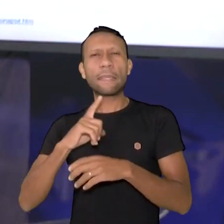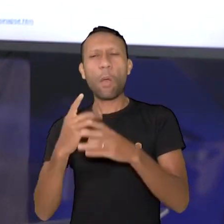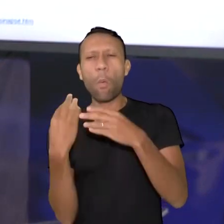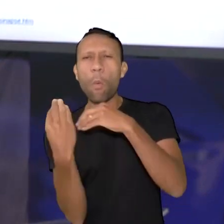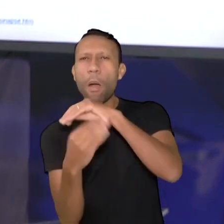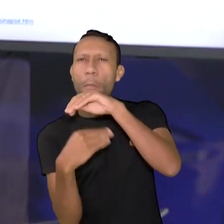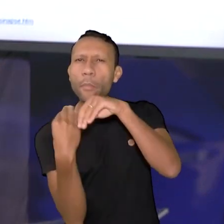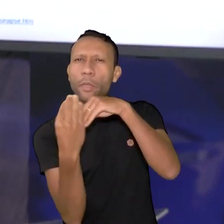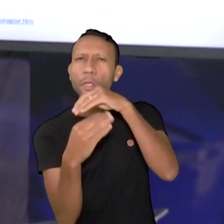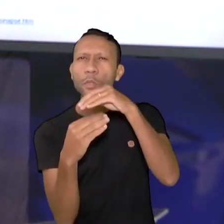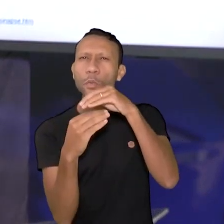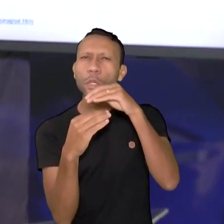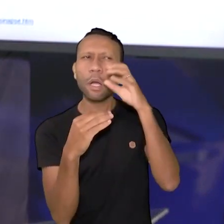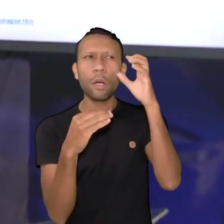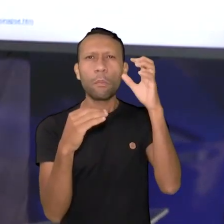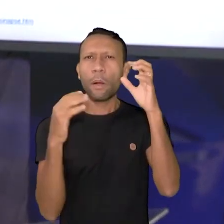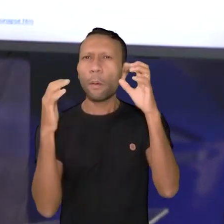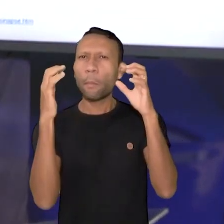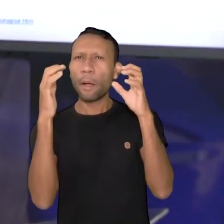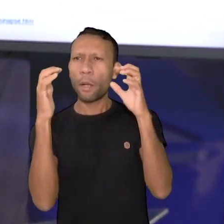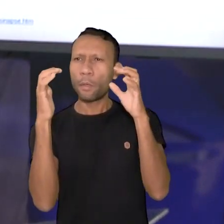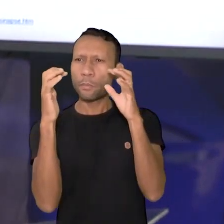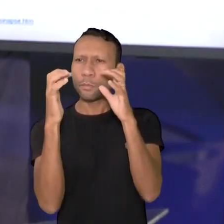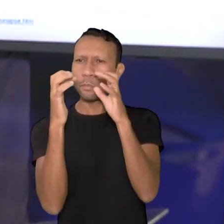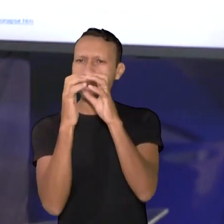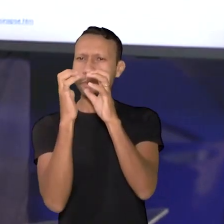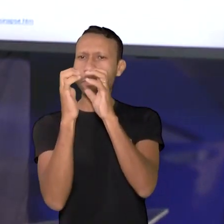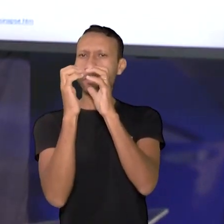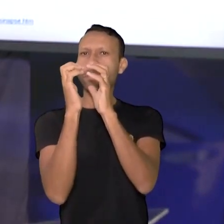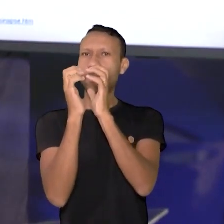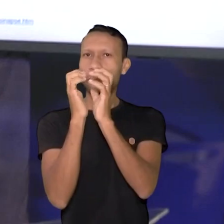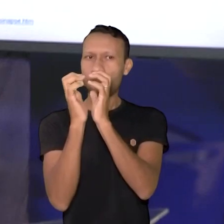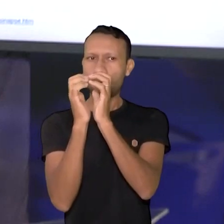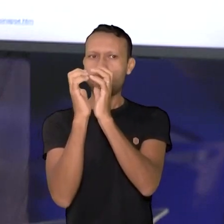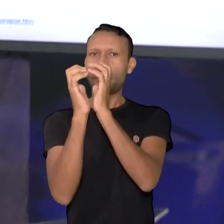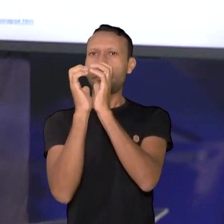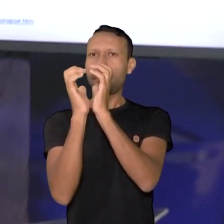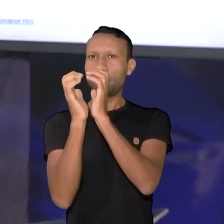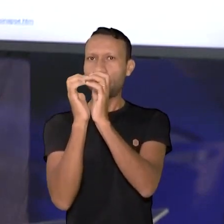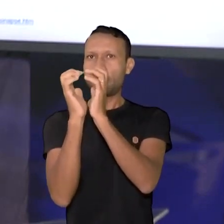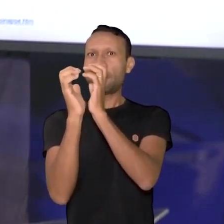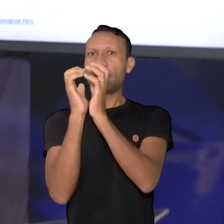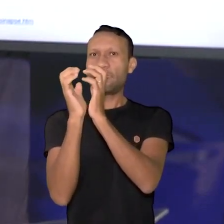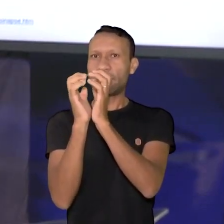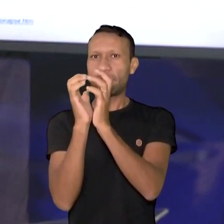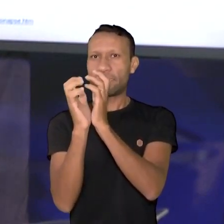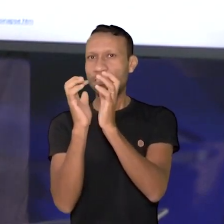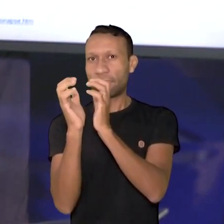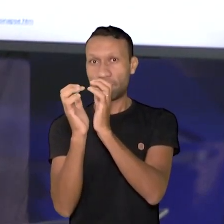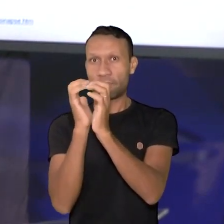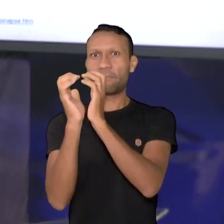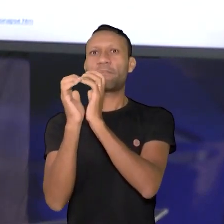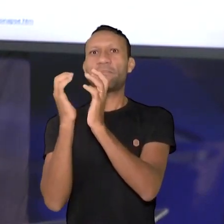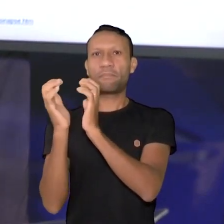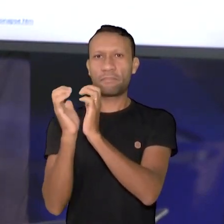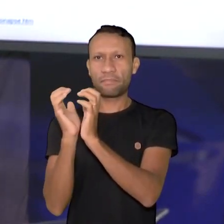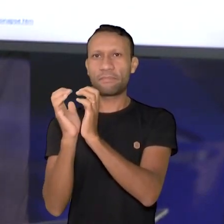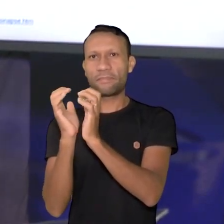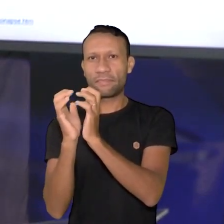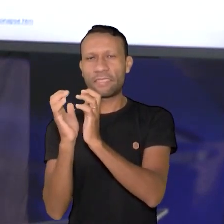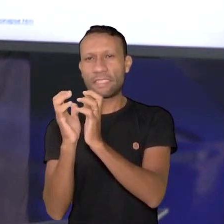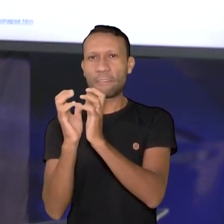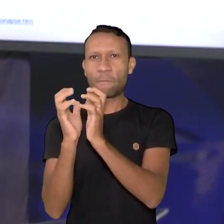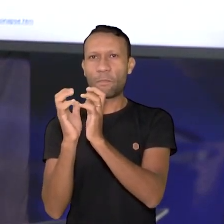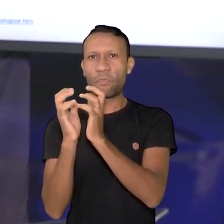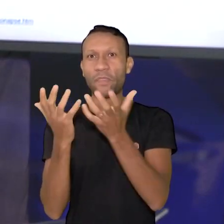do neurônio que faz com que o outro fique excitado, fique ativo, que ele ganha atividade. Ele estava lá meio querendo dormir,